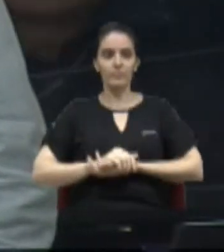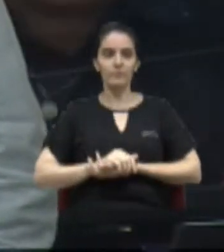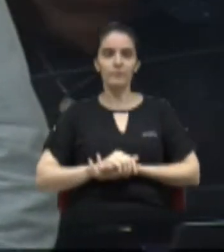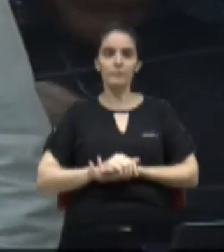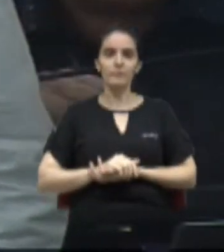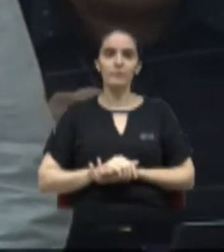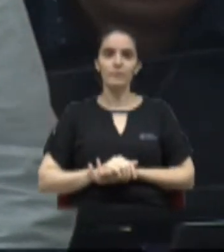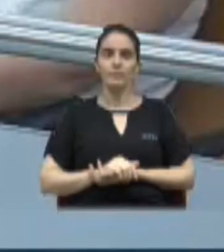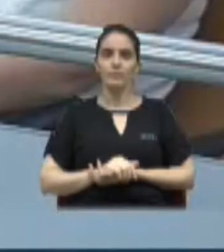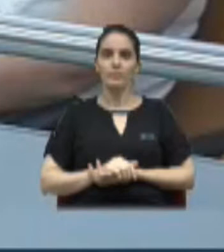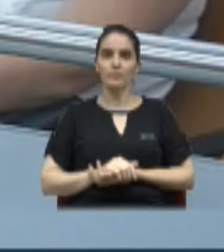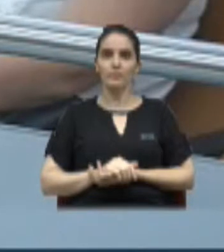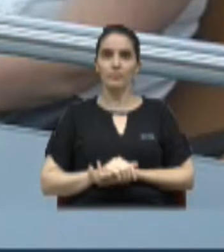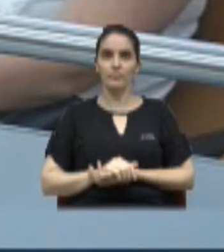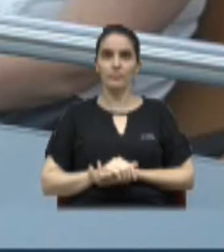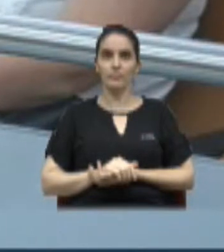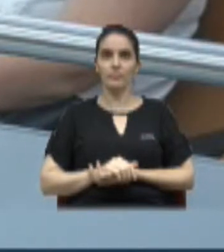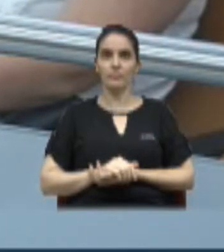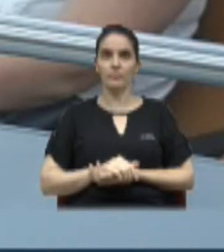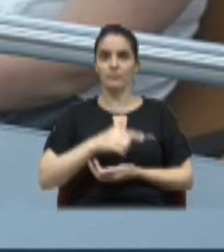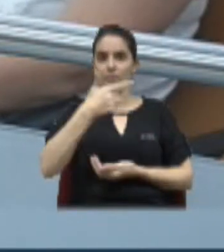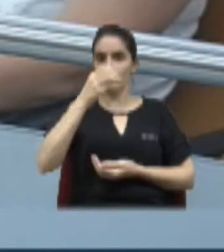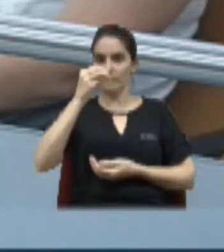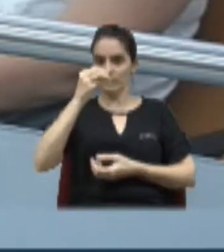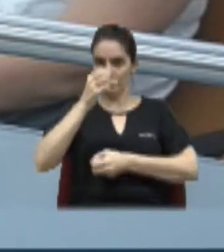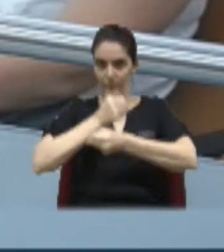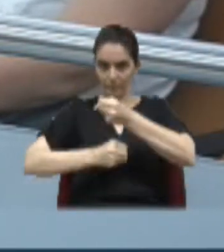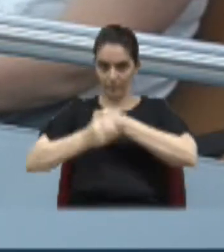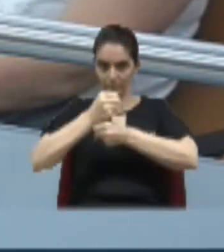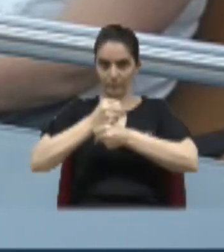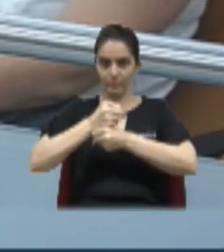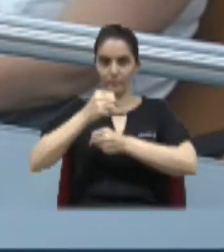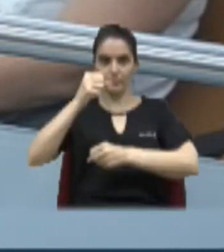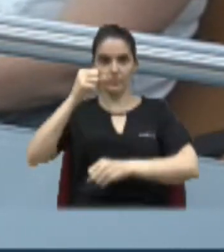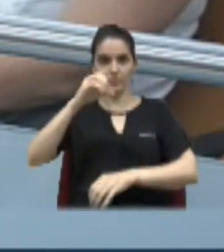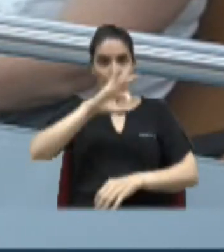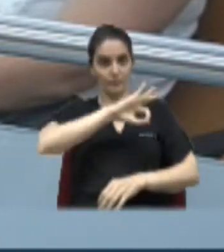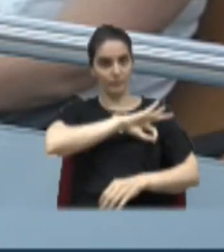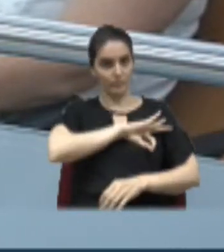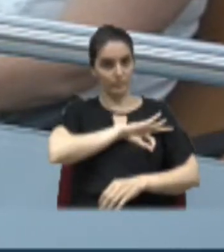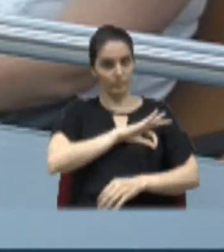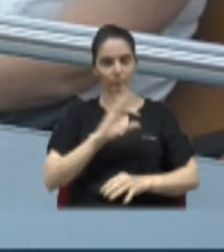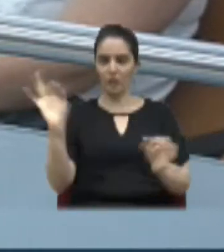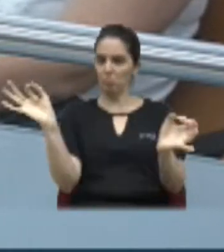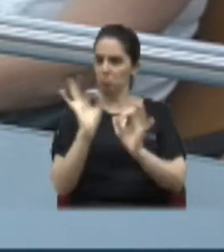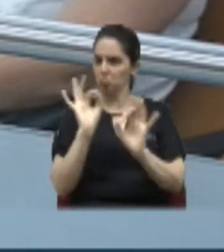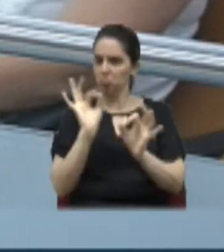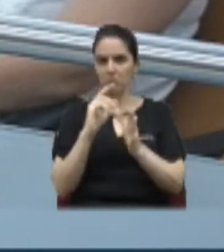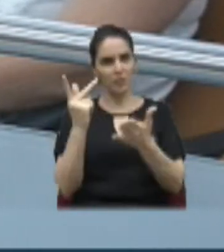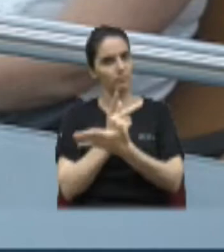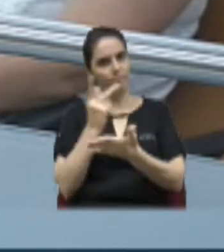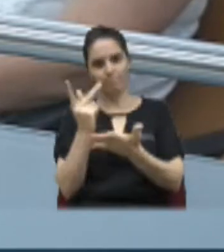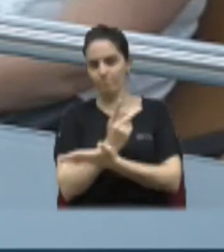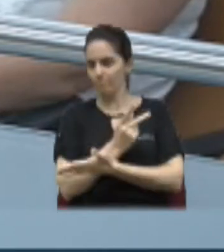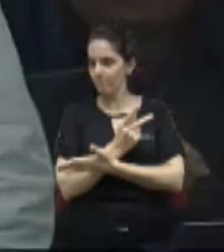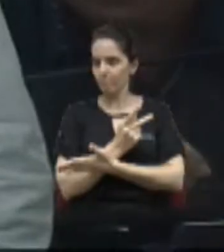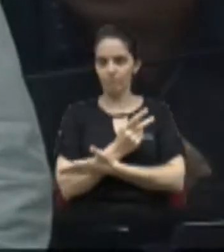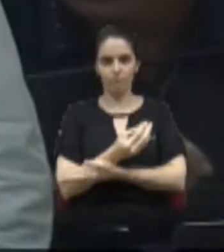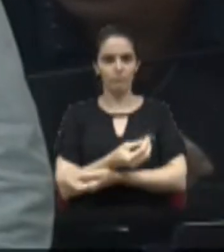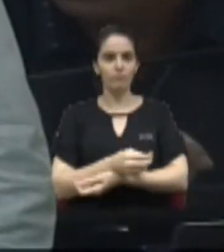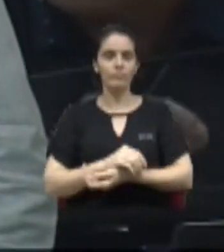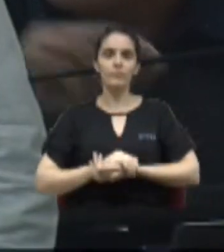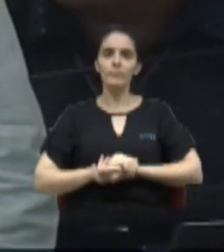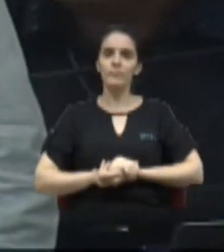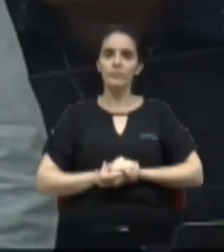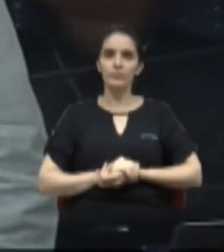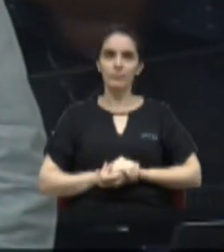E nesses mais de 20 anos na PM, nunca teve nada que o desabonasse pela sua vida.